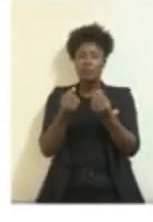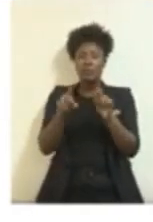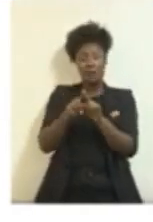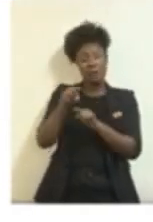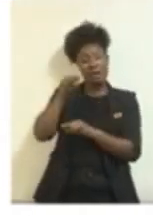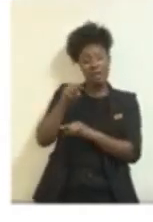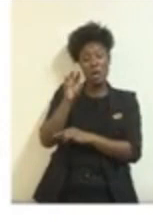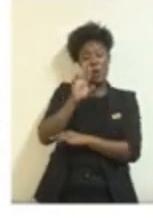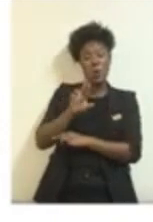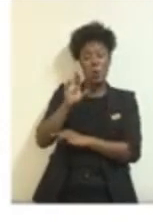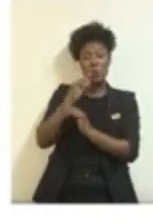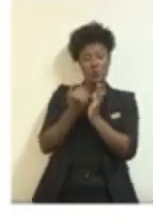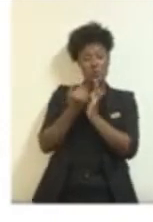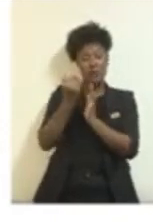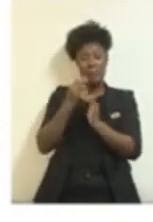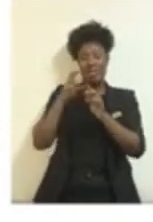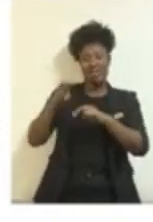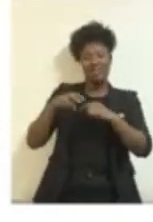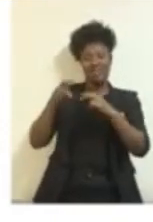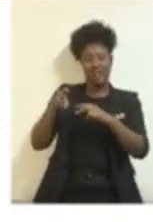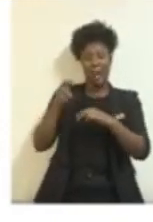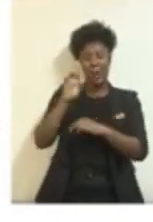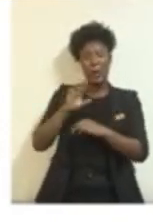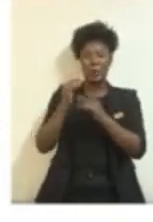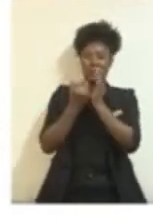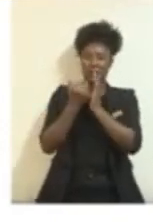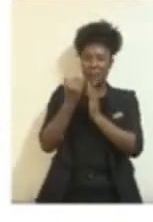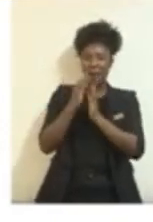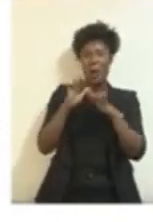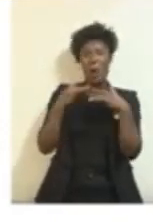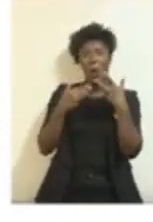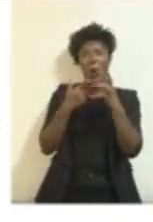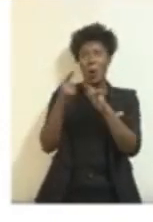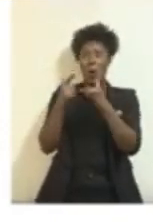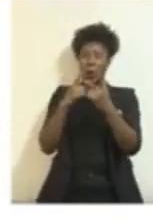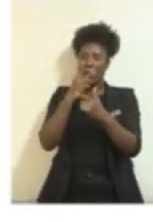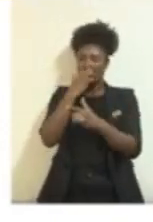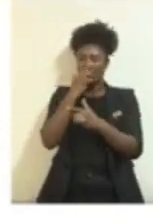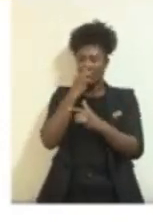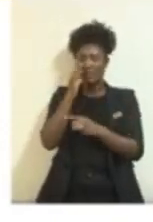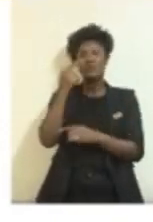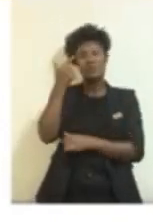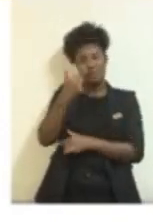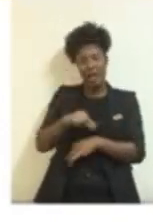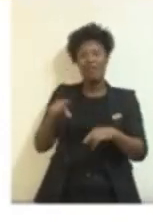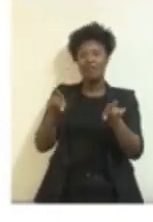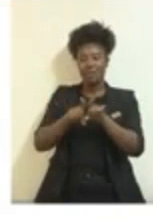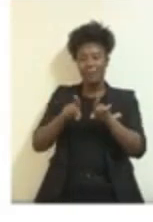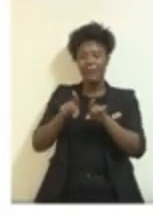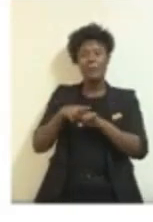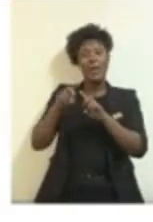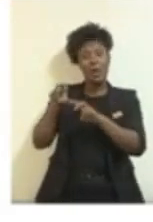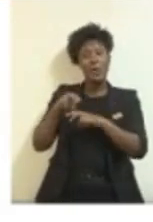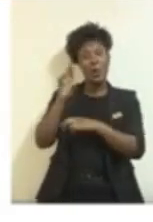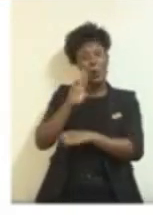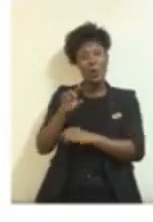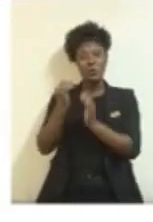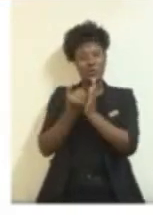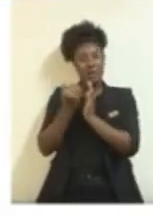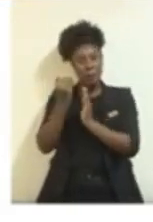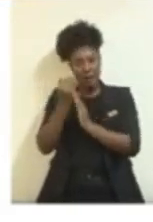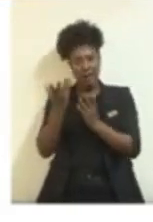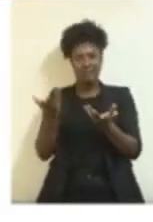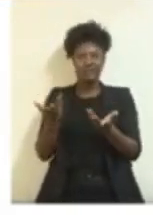intenso na agrícola, né, ou outro uso, né, na região que promove a dispersão